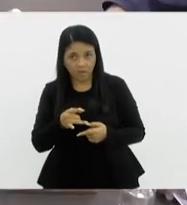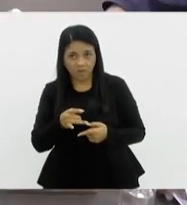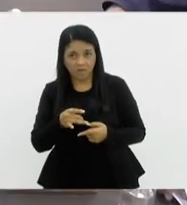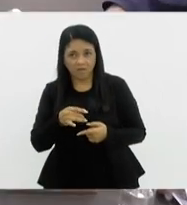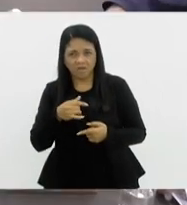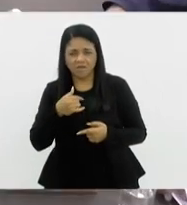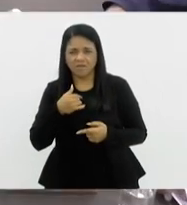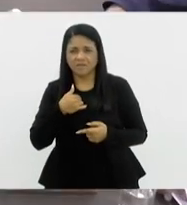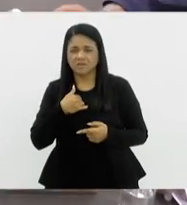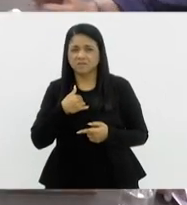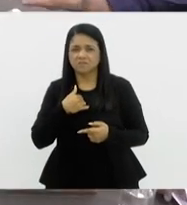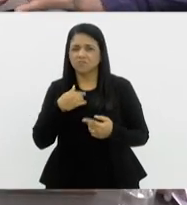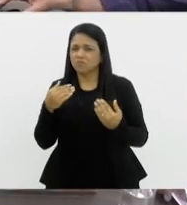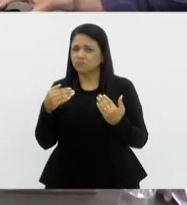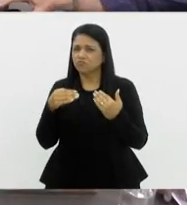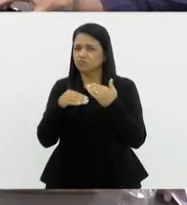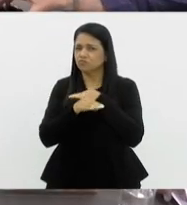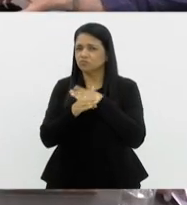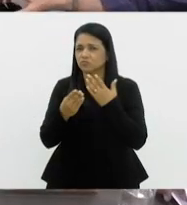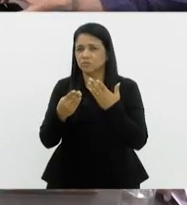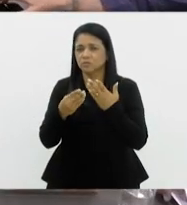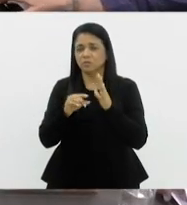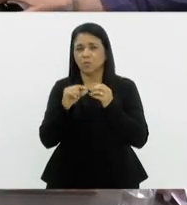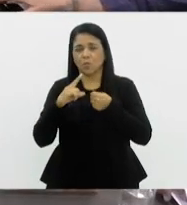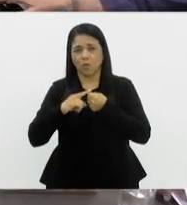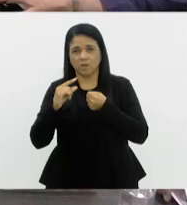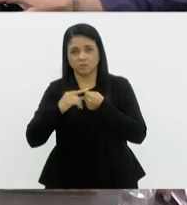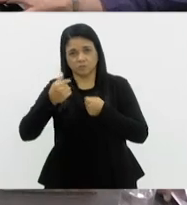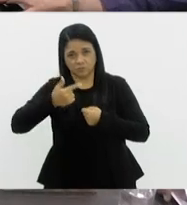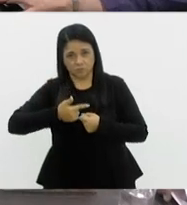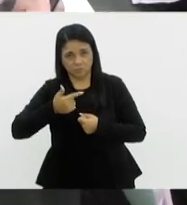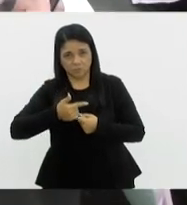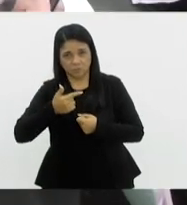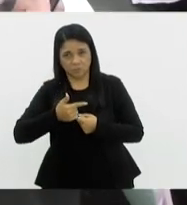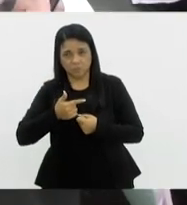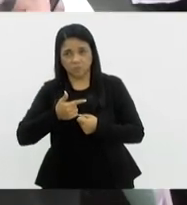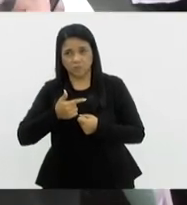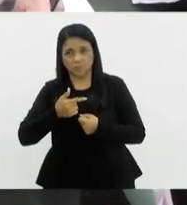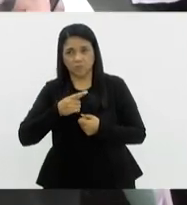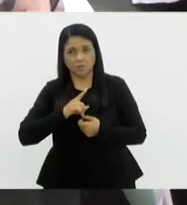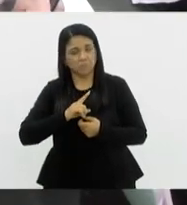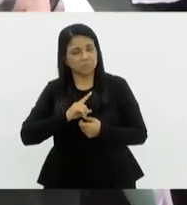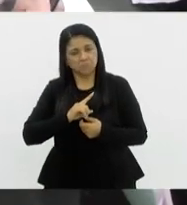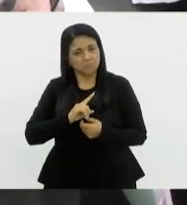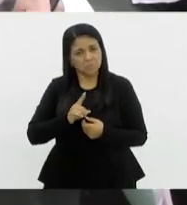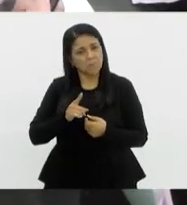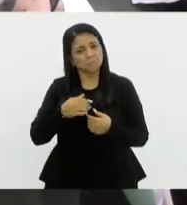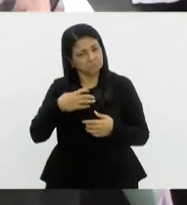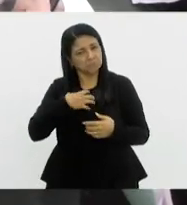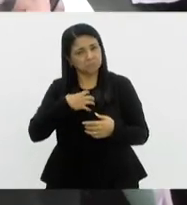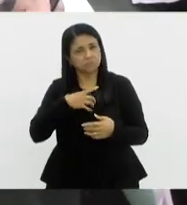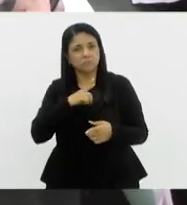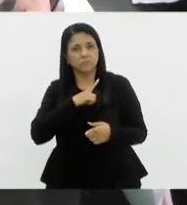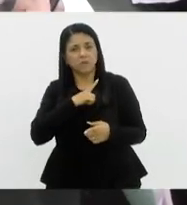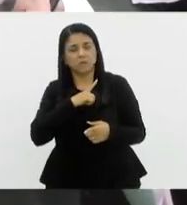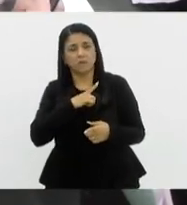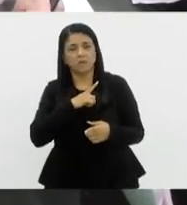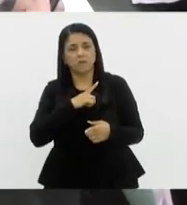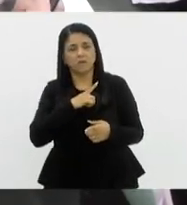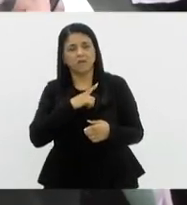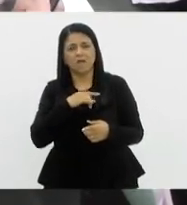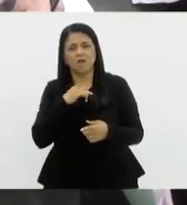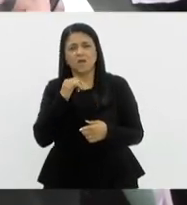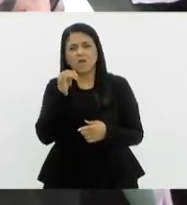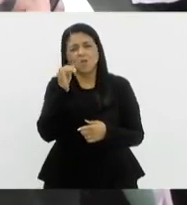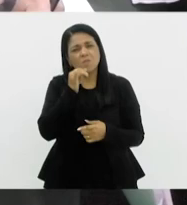ela está discordando da supressiva artigo 2º, e eu estou dizendo que não, faz sentido, porque é uma